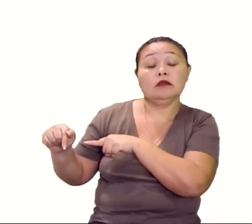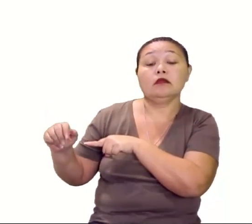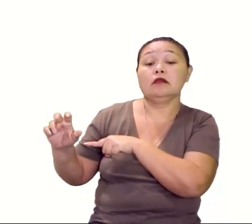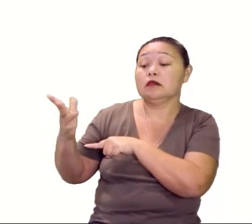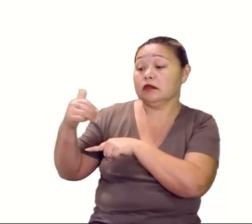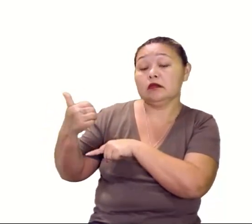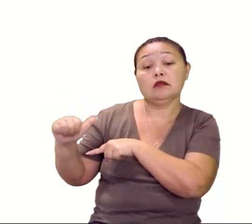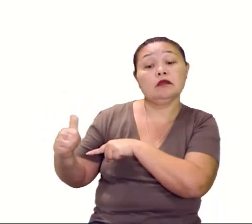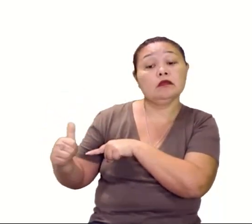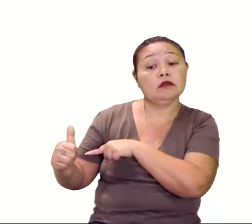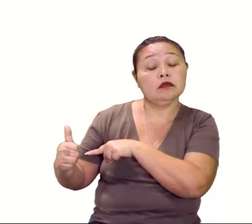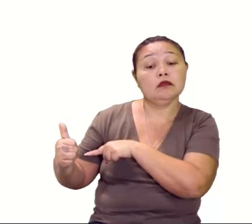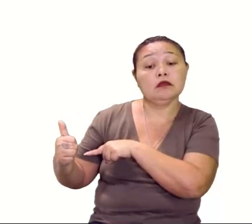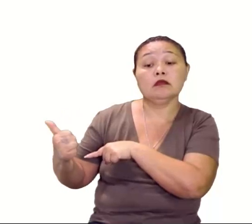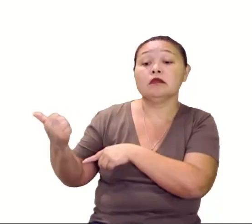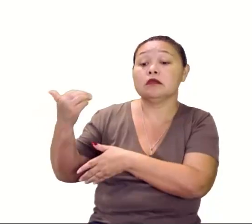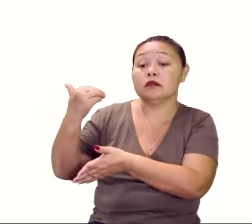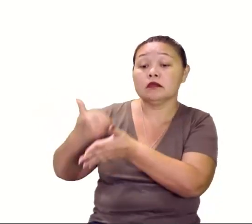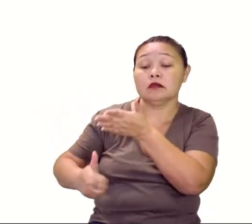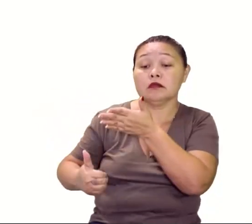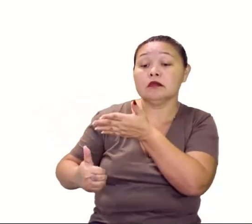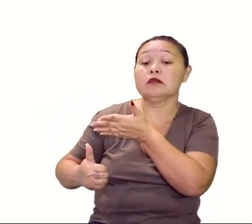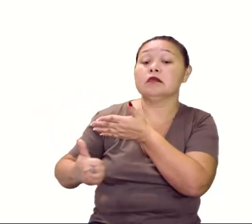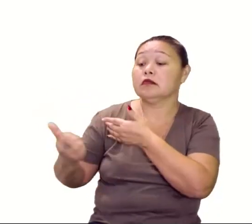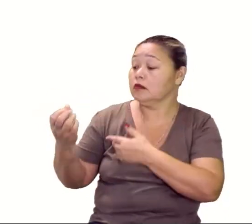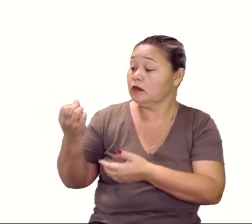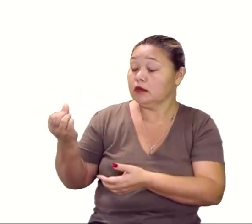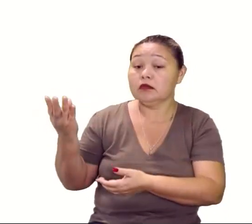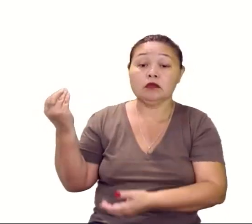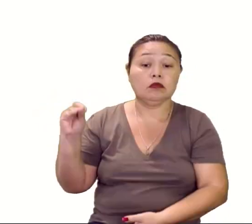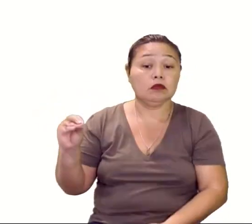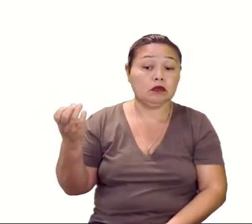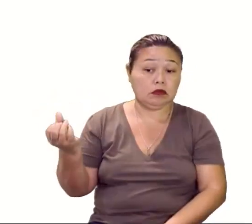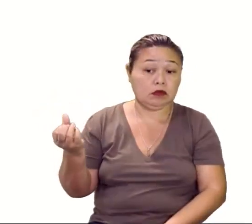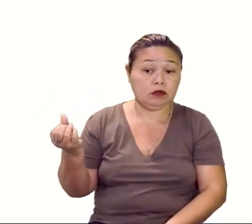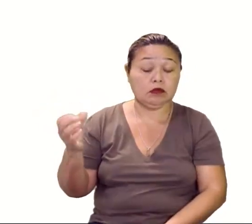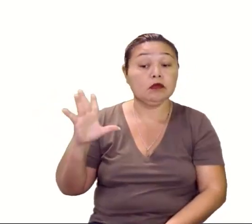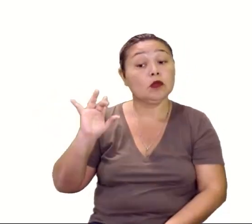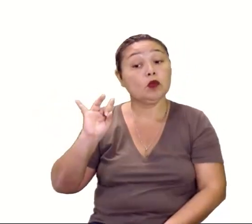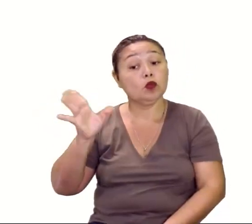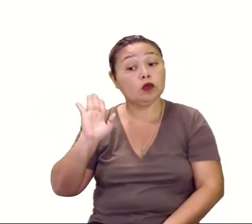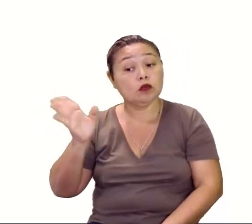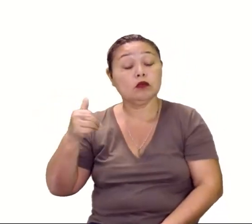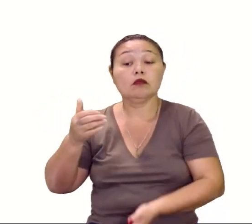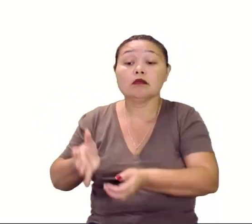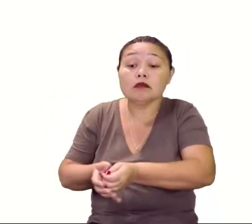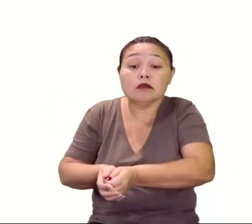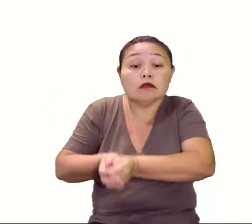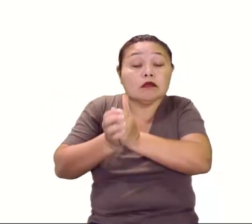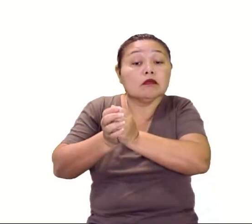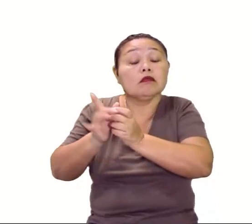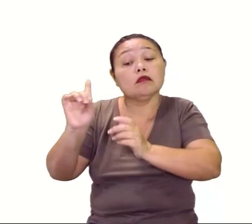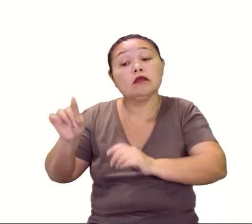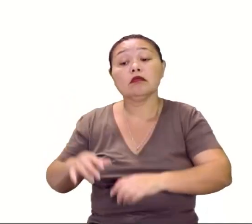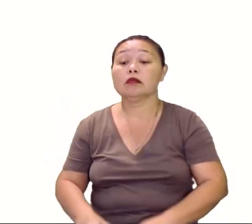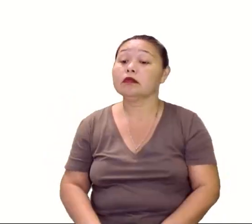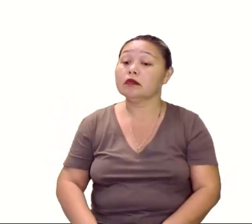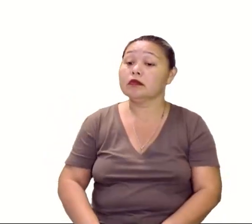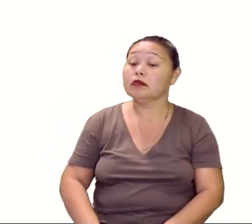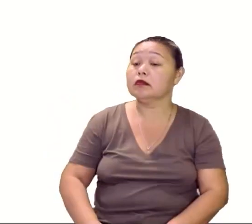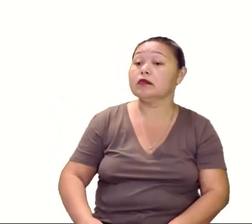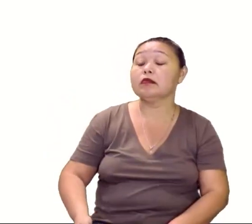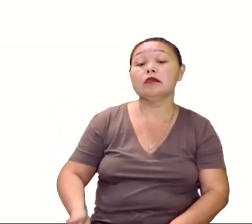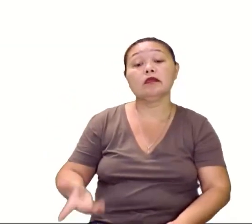quanto? 11. 11. 17 tira 11. 6. 6 é somente vôlei. E vamos aqui